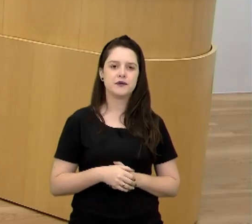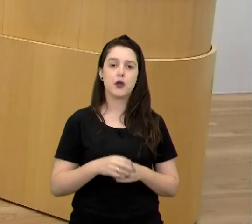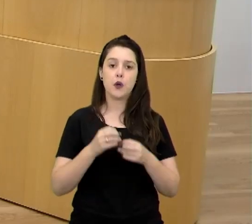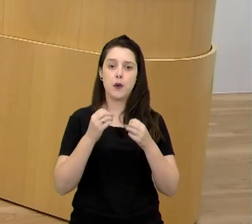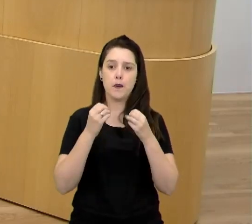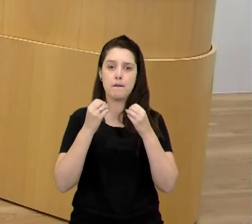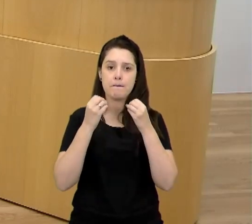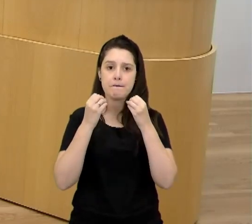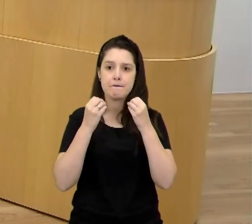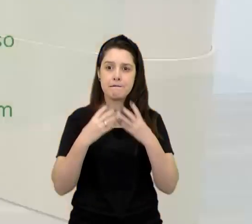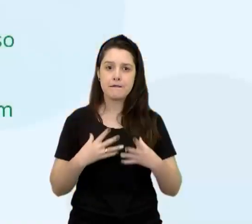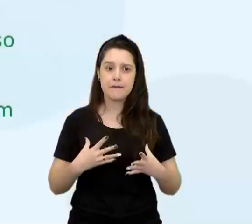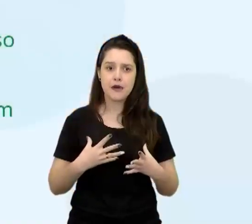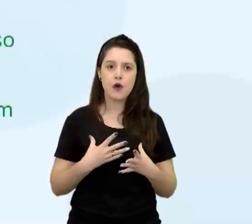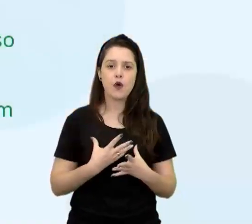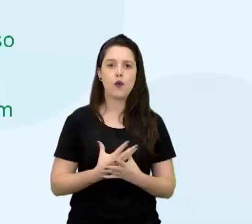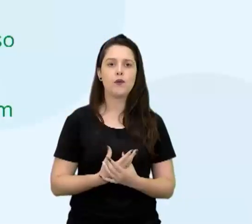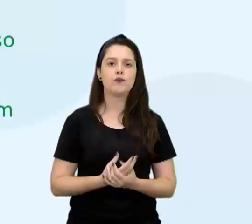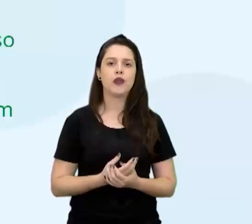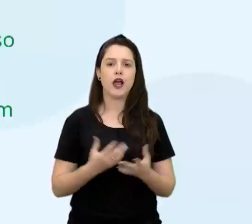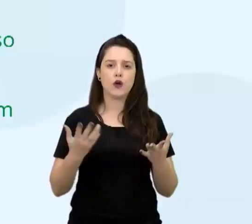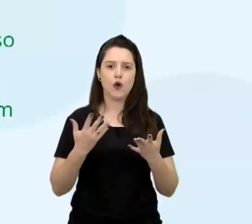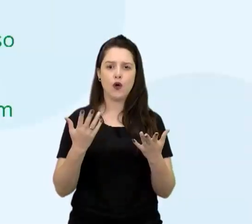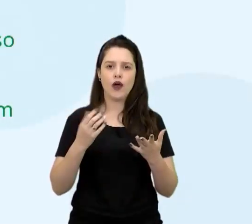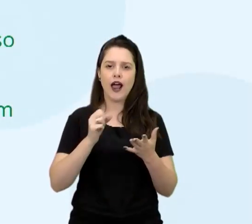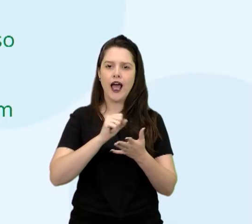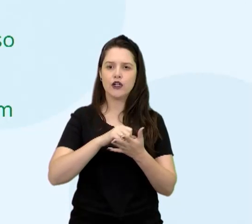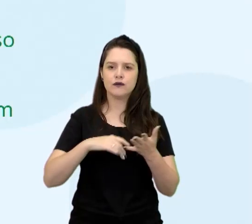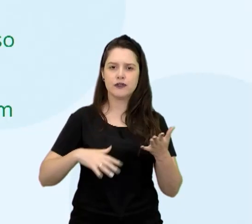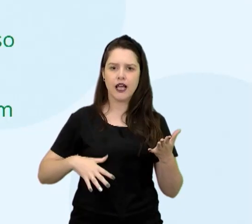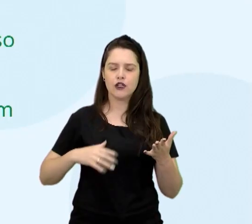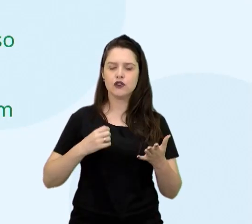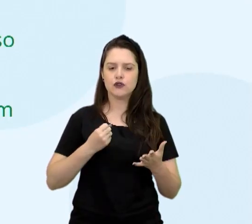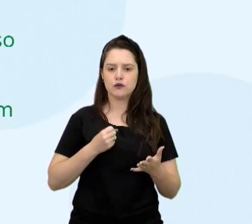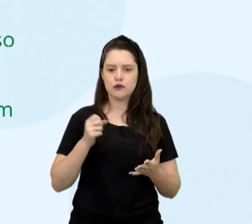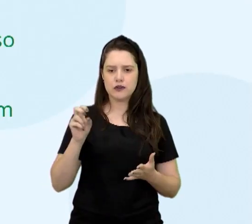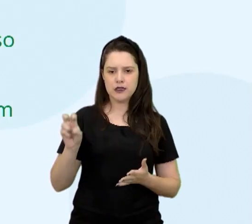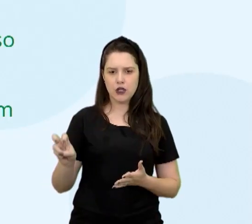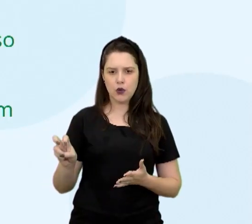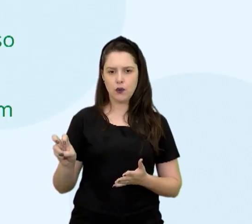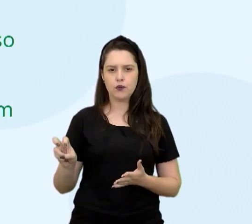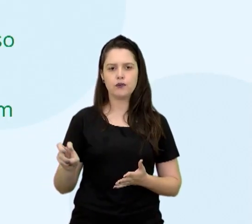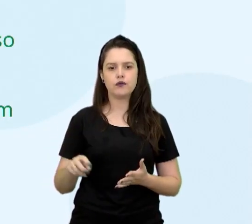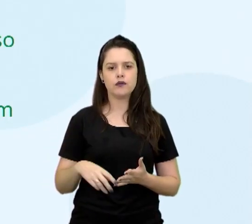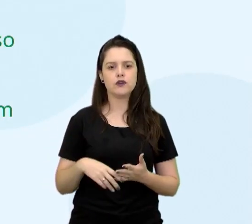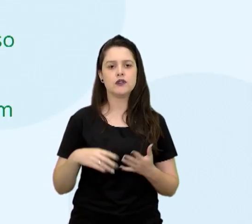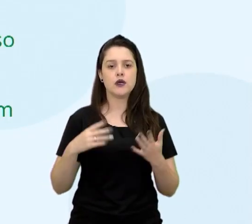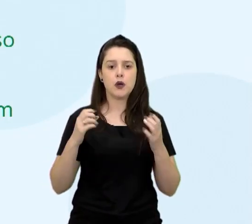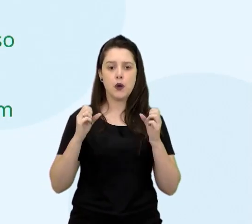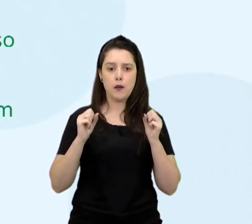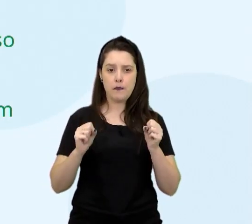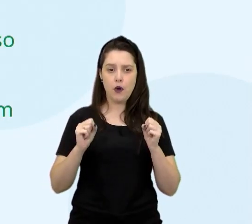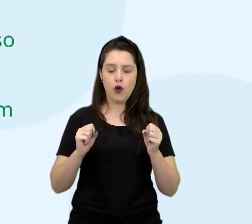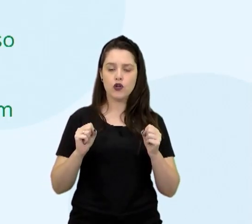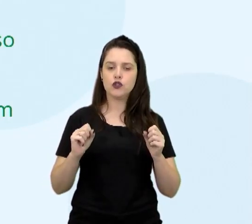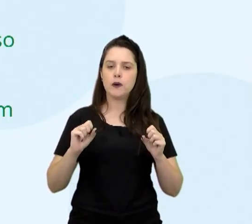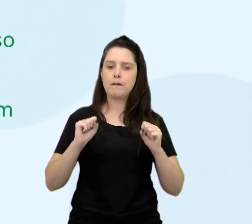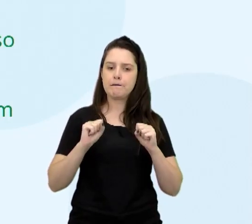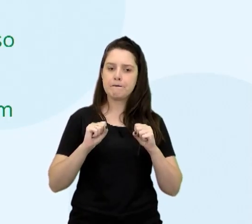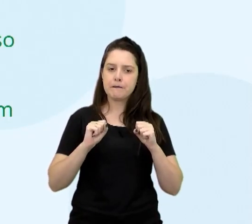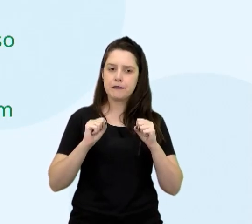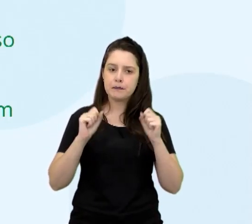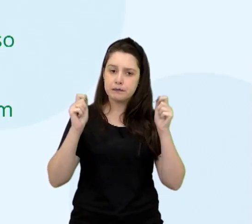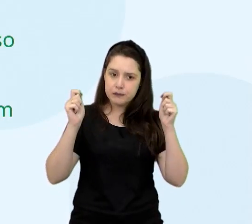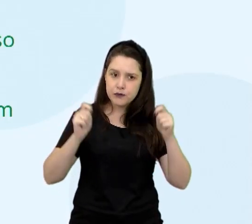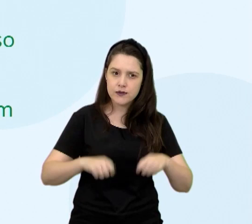Boa. Então tá aí uma respostinha para vocês, eu vou deixar aí na telinha, que foi o que eu acabei de dizer, tá? Isso só pode ser possível, né? Só é